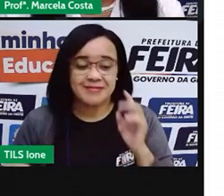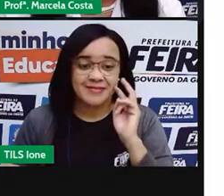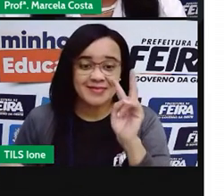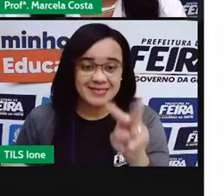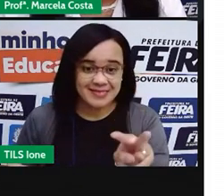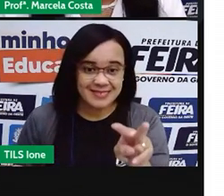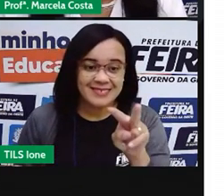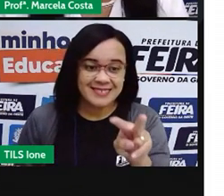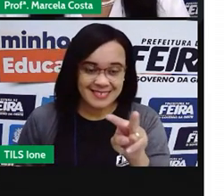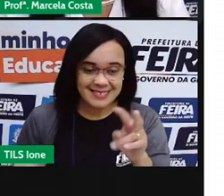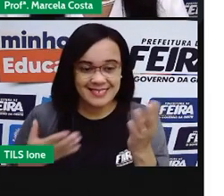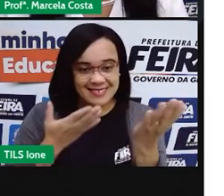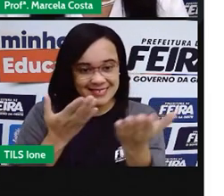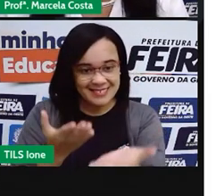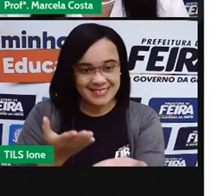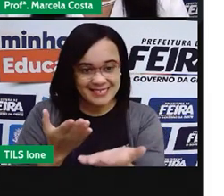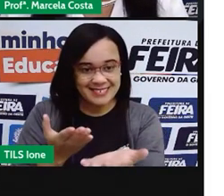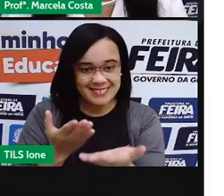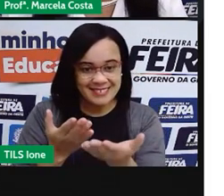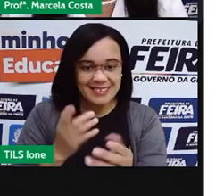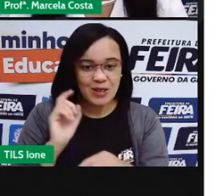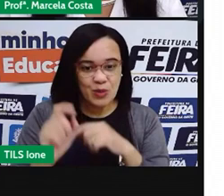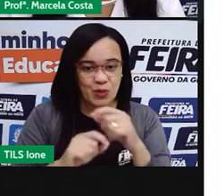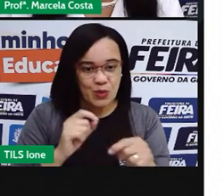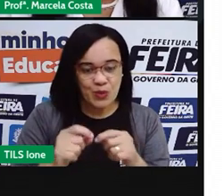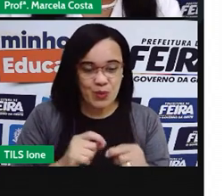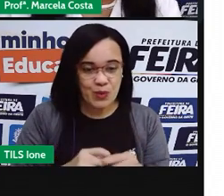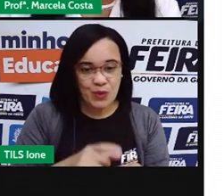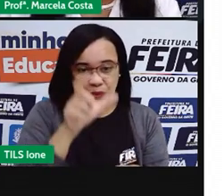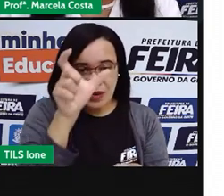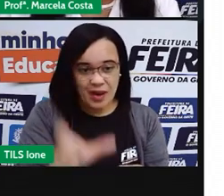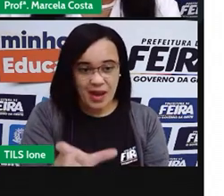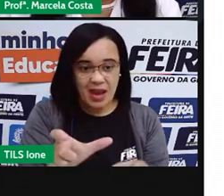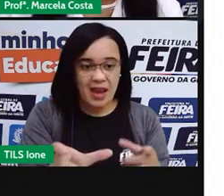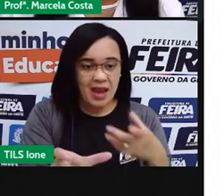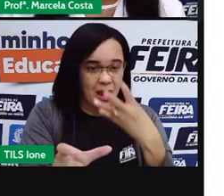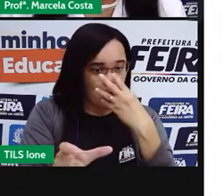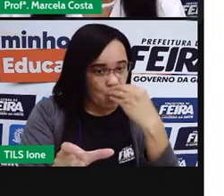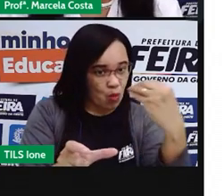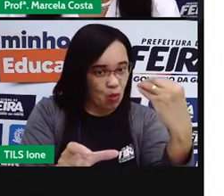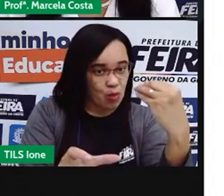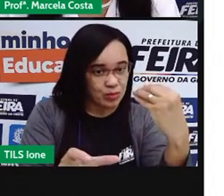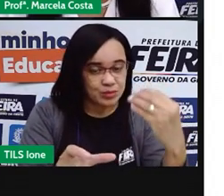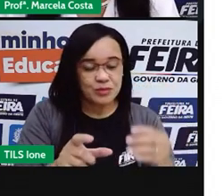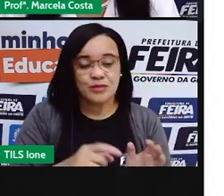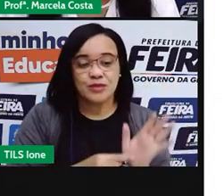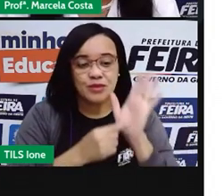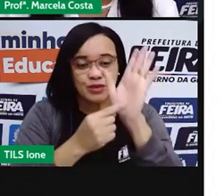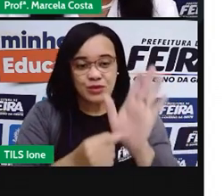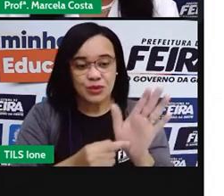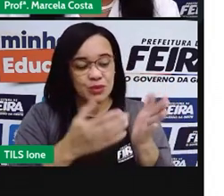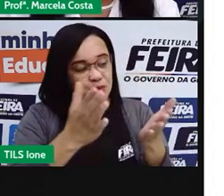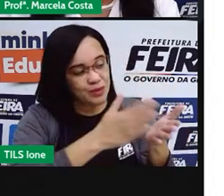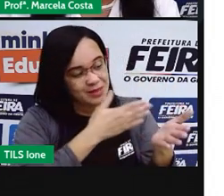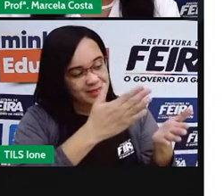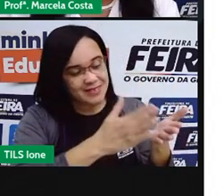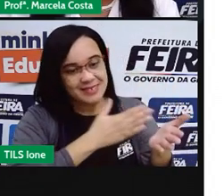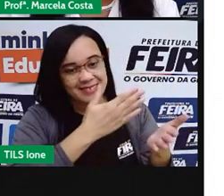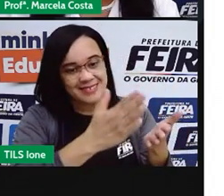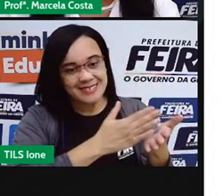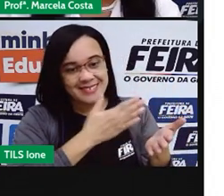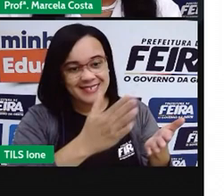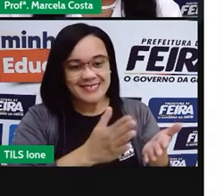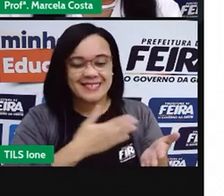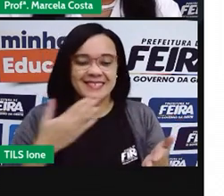Olha aqui essa releitura. Este é o lobo. Essa é a capa do livro. Este é o